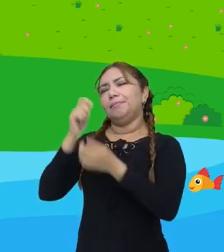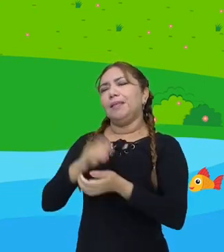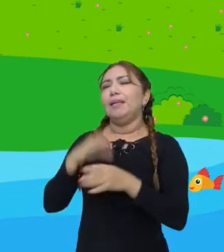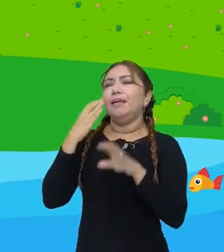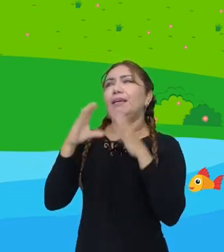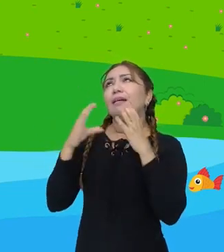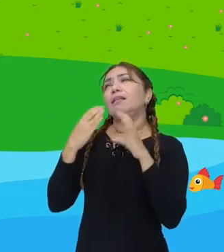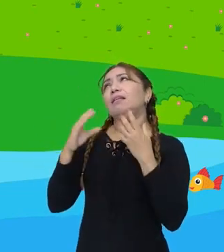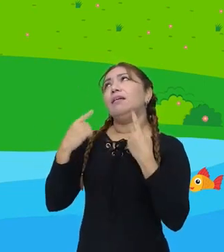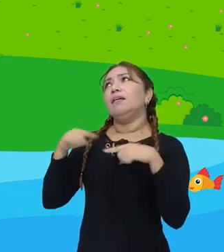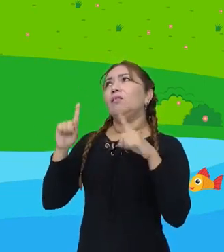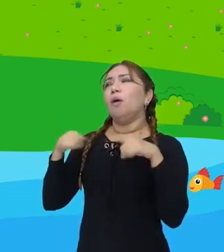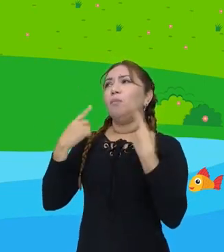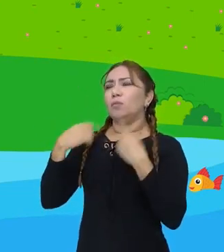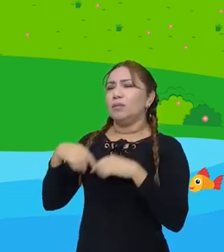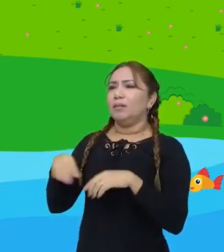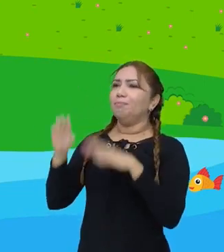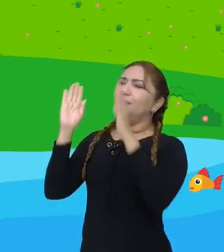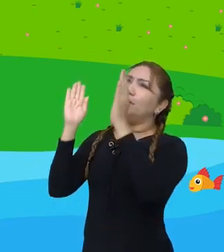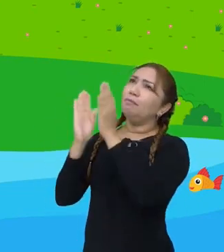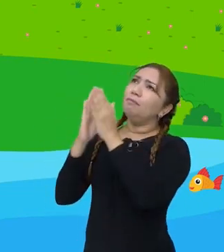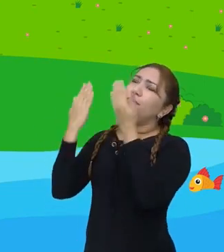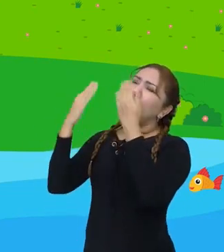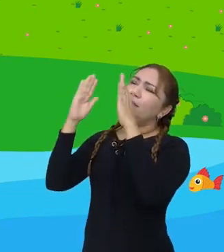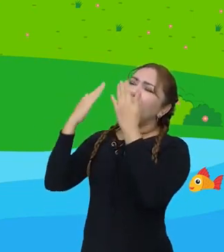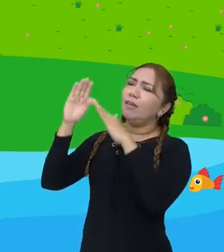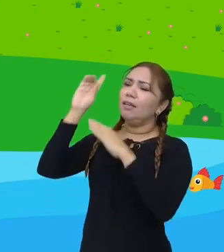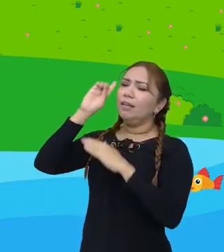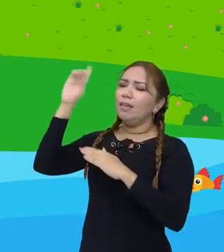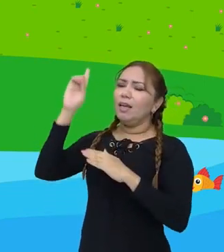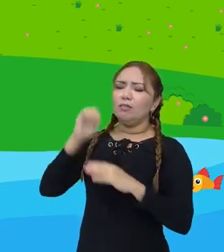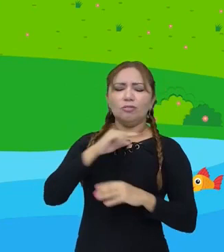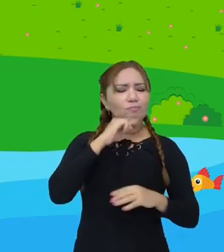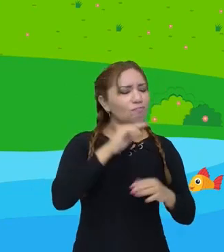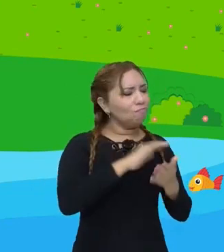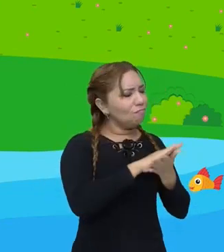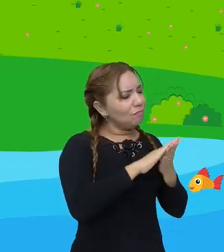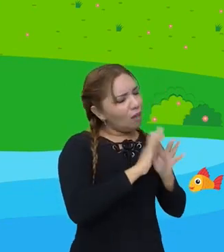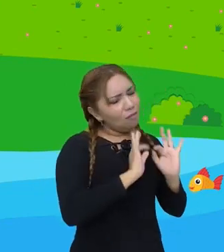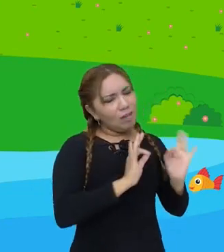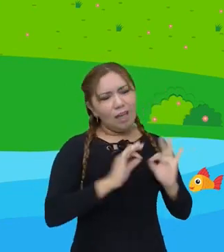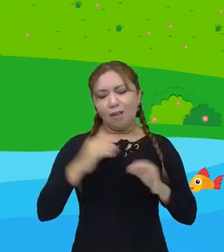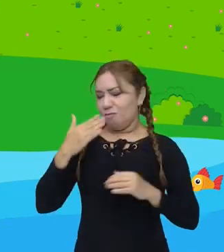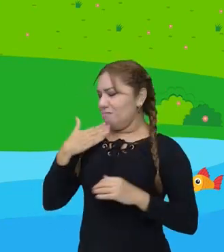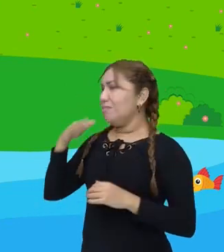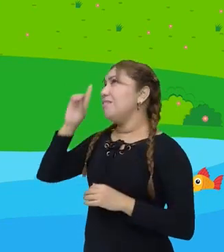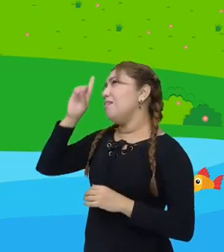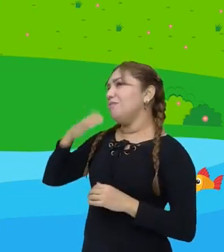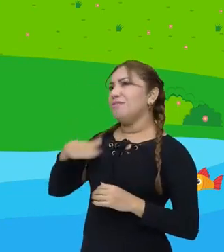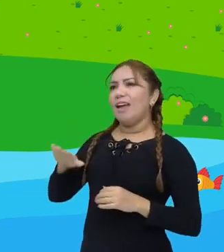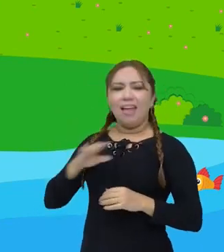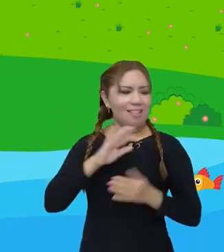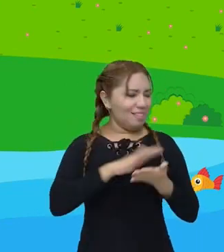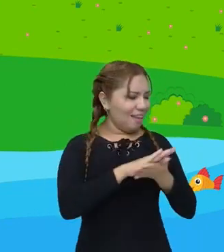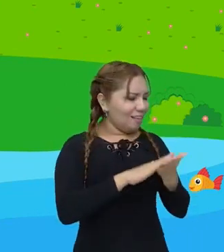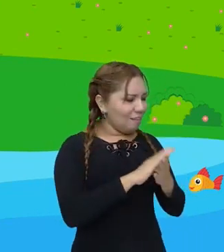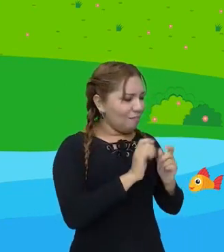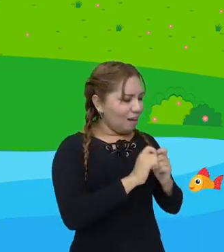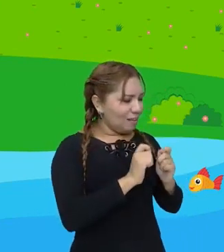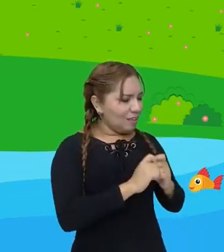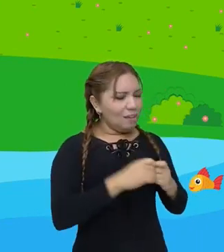música favorita. Viva Deus e ninguém mais, quando Deus não quer, ninguém nada